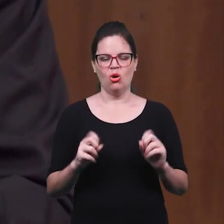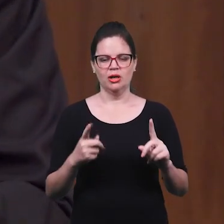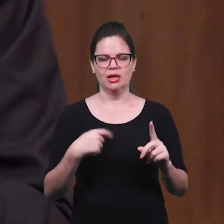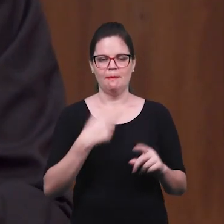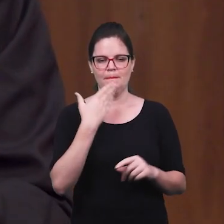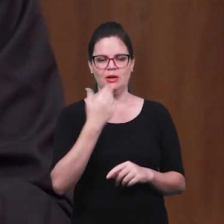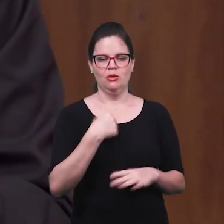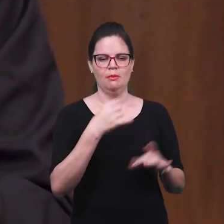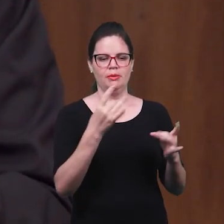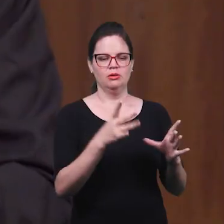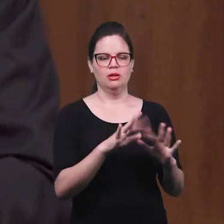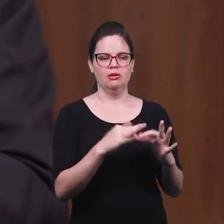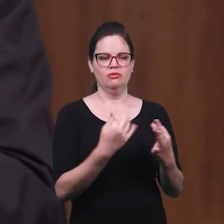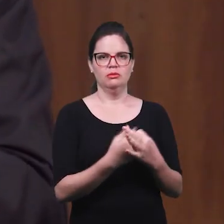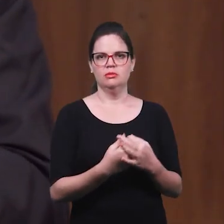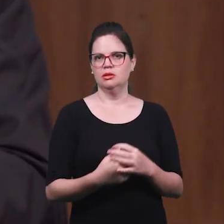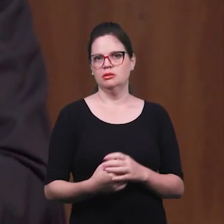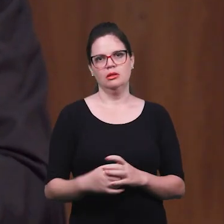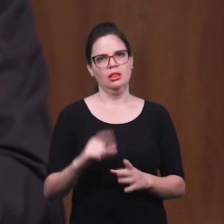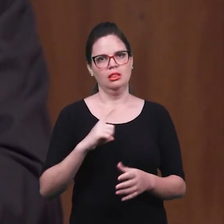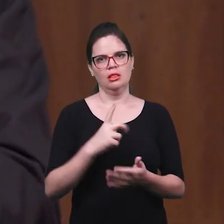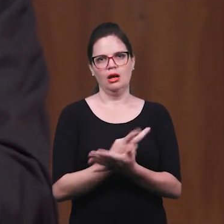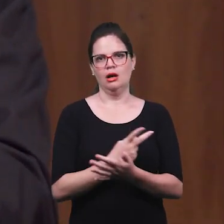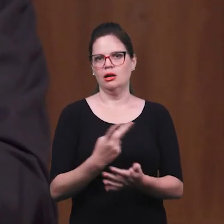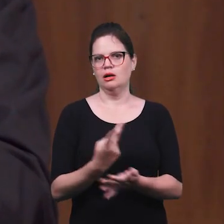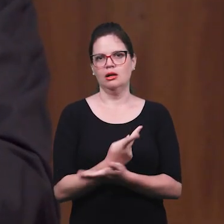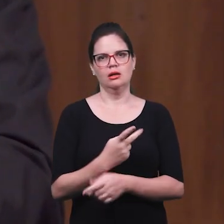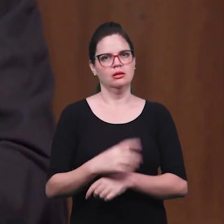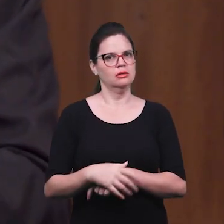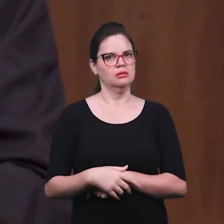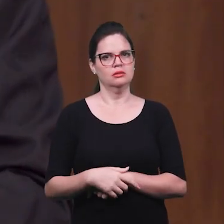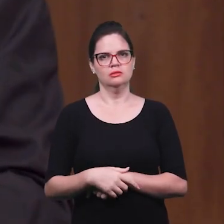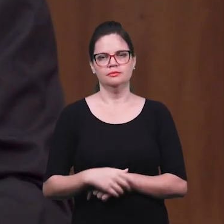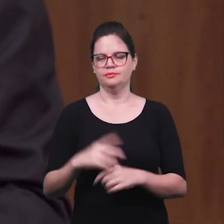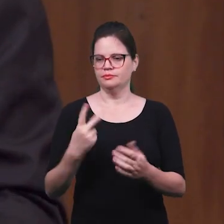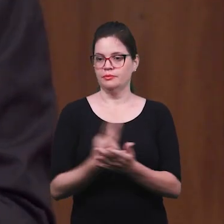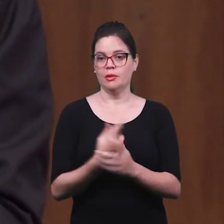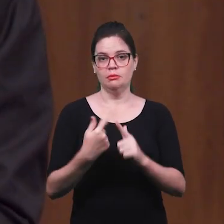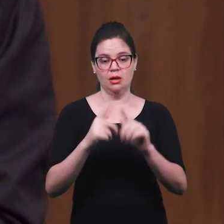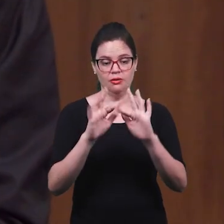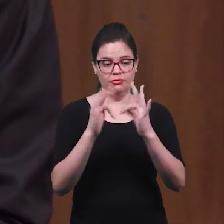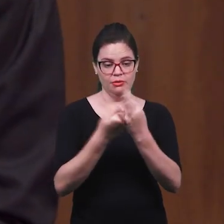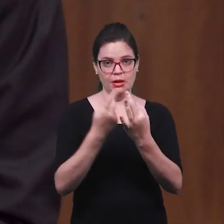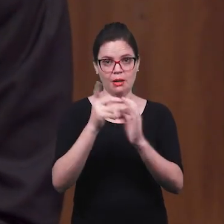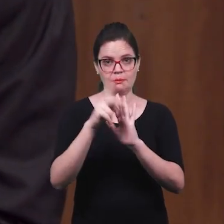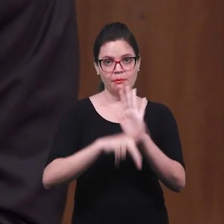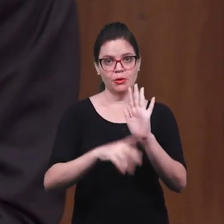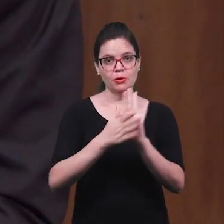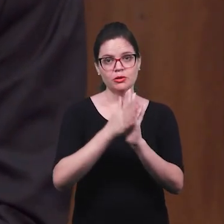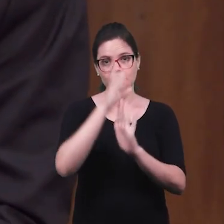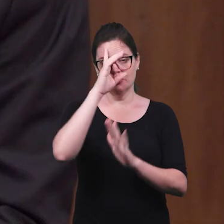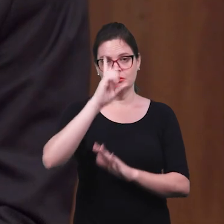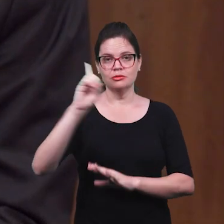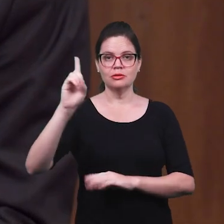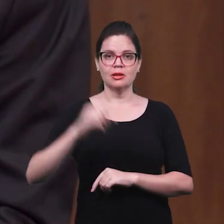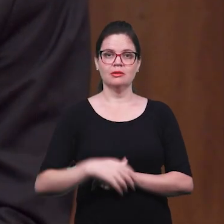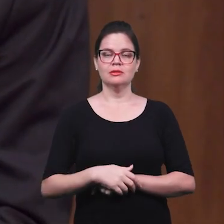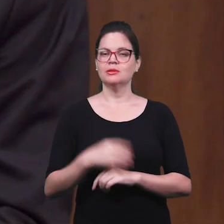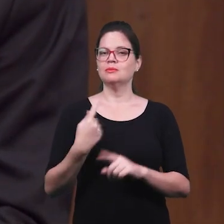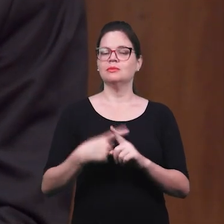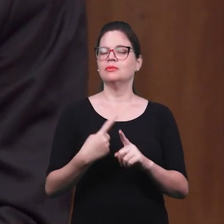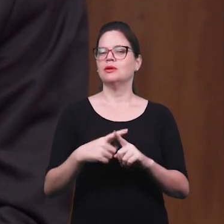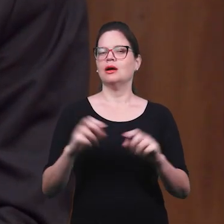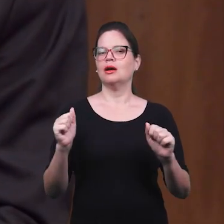família, tem uma coisa errada. E entender dentro desse contexto, aí, que a bênção do